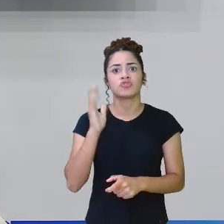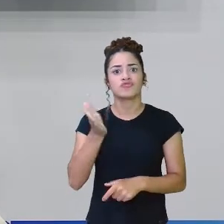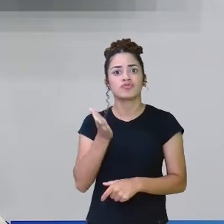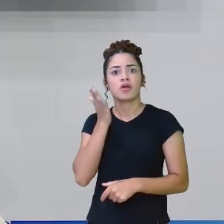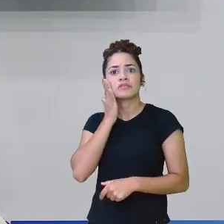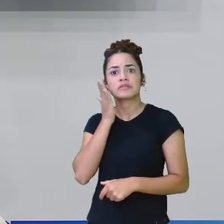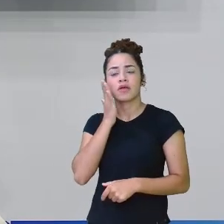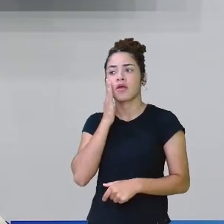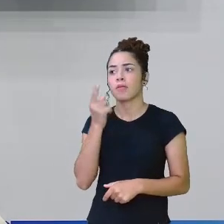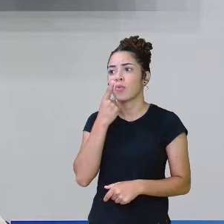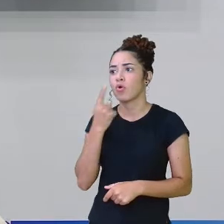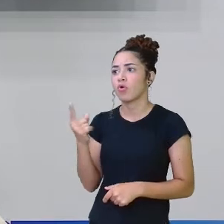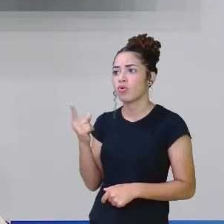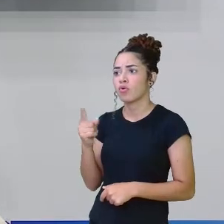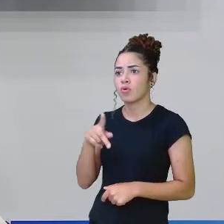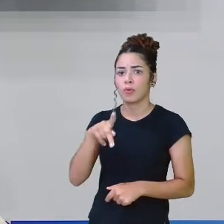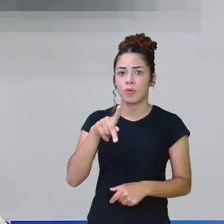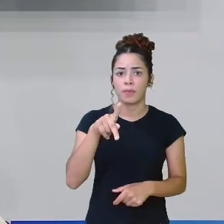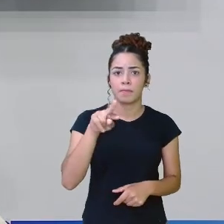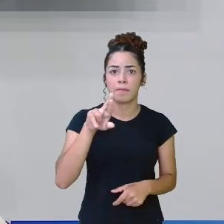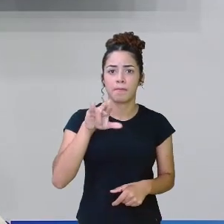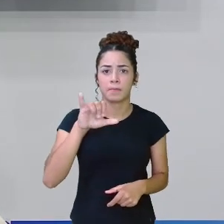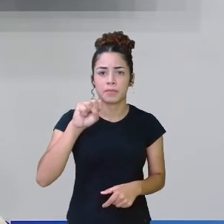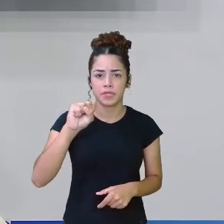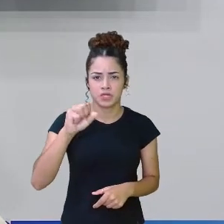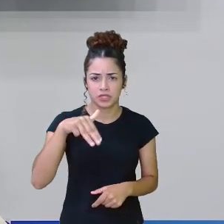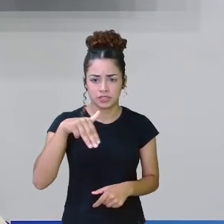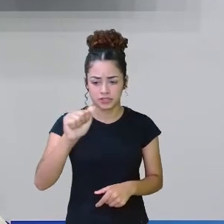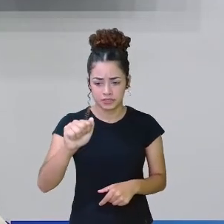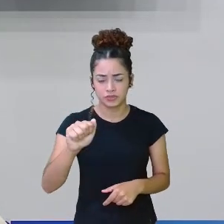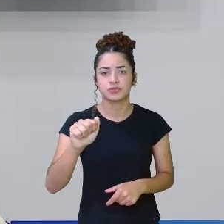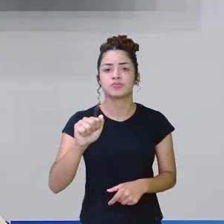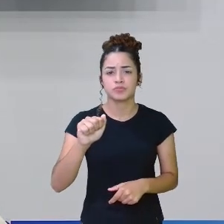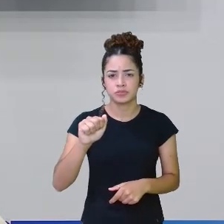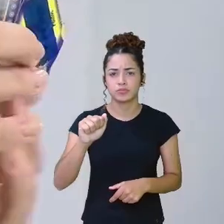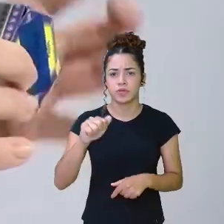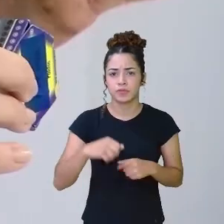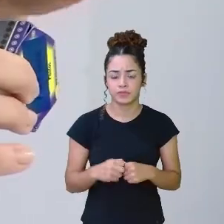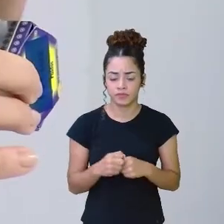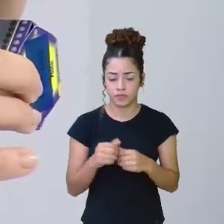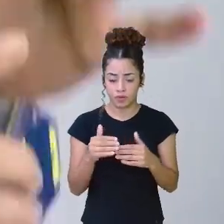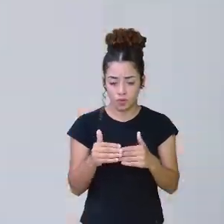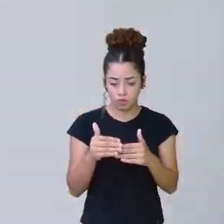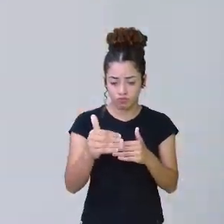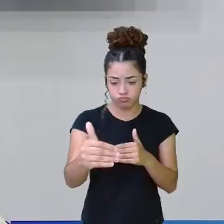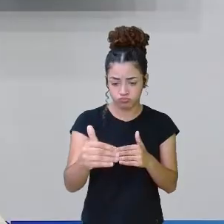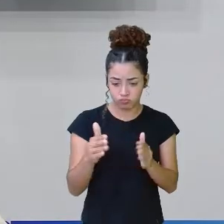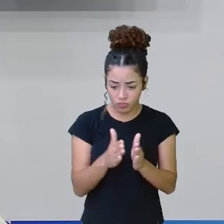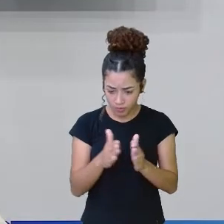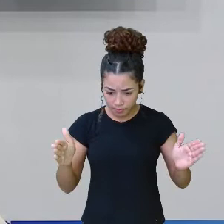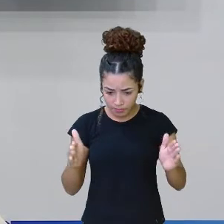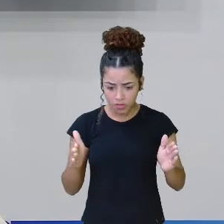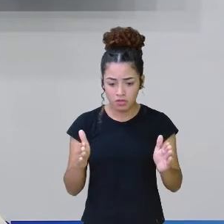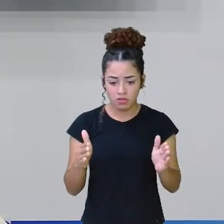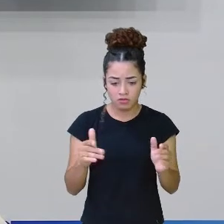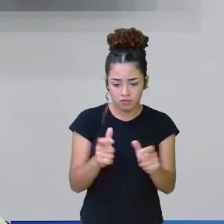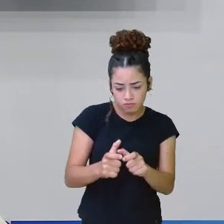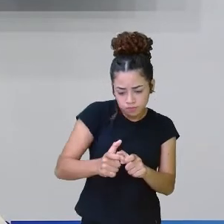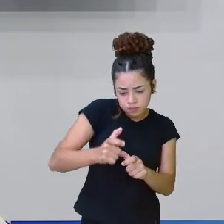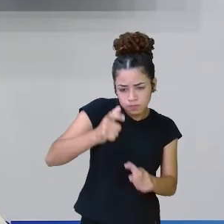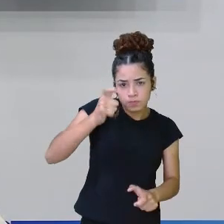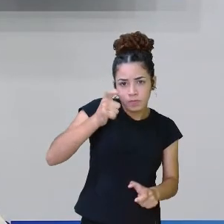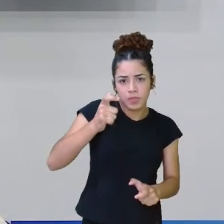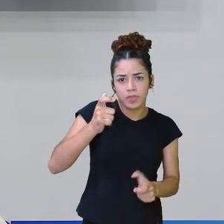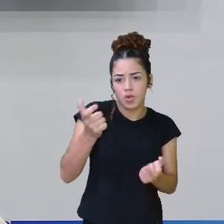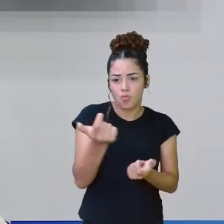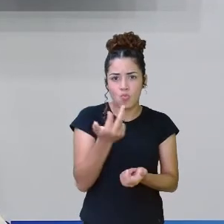identificar um prisma, né? Figuras com duas faces iguais, faces laterais, formadas por